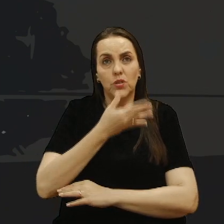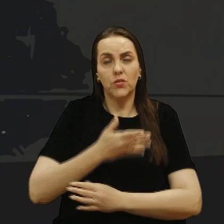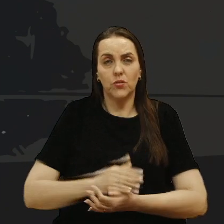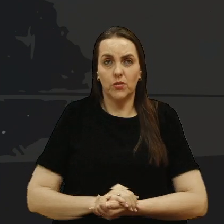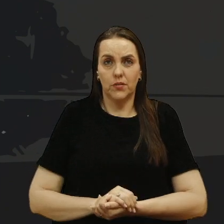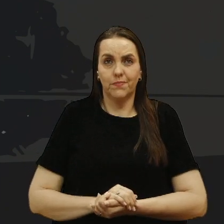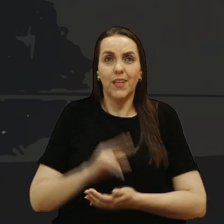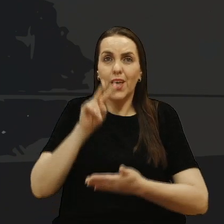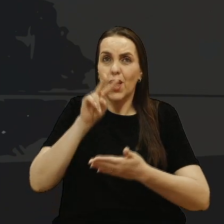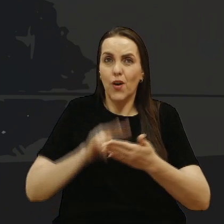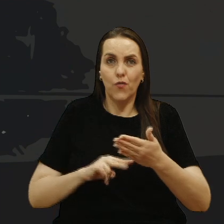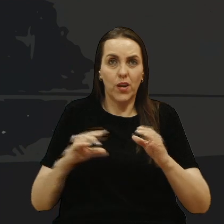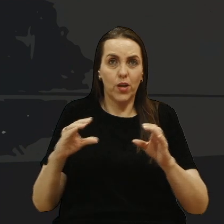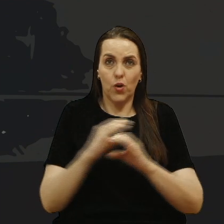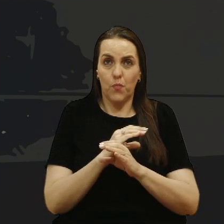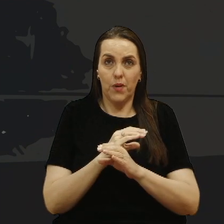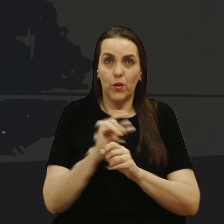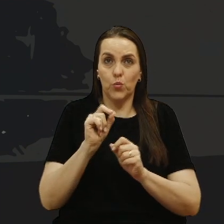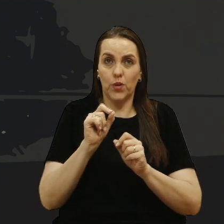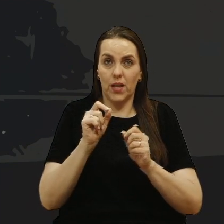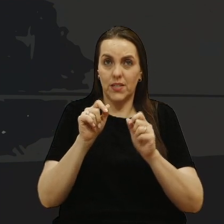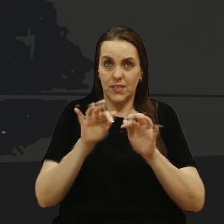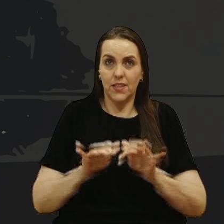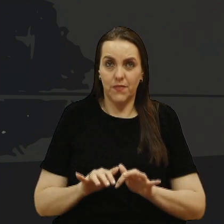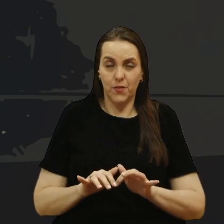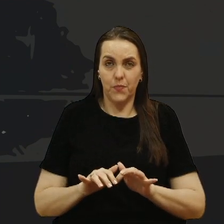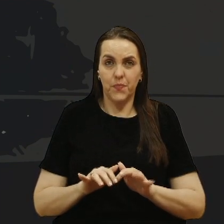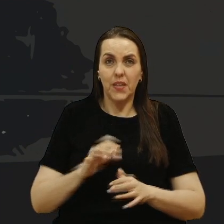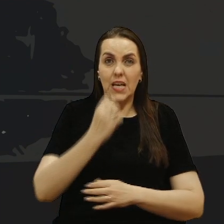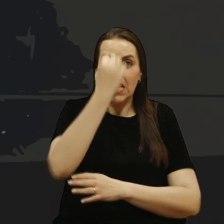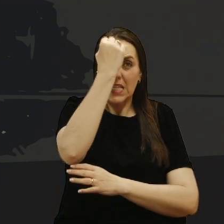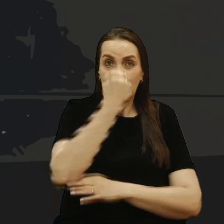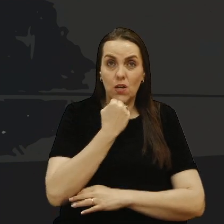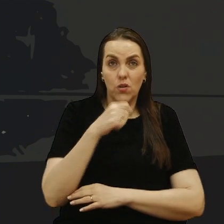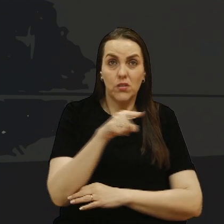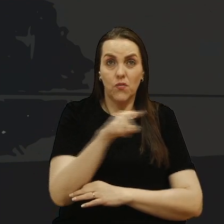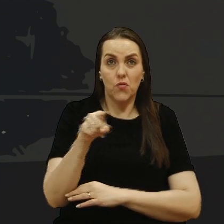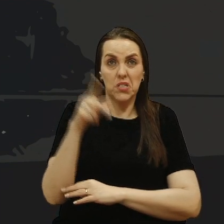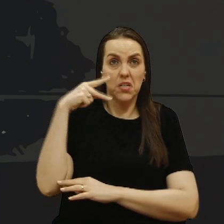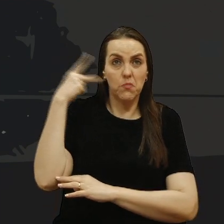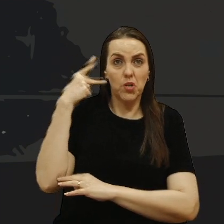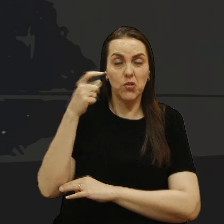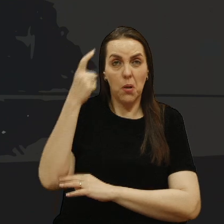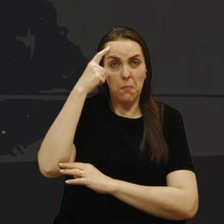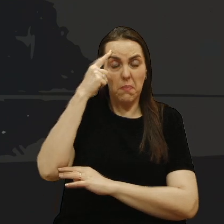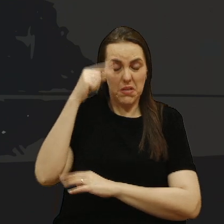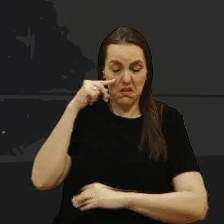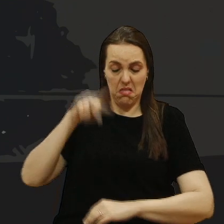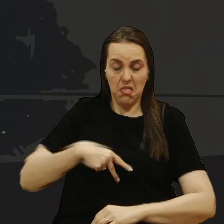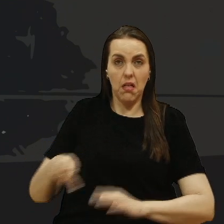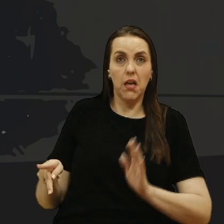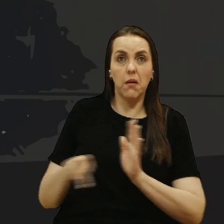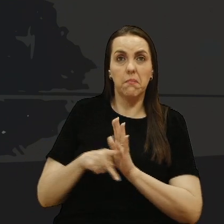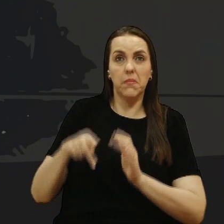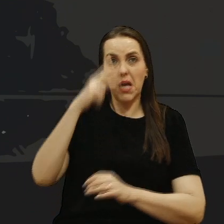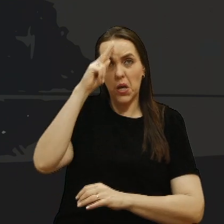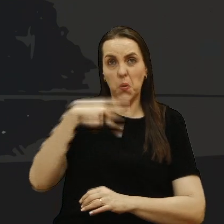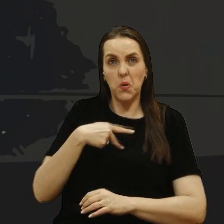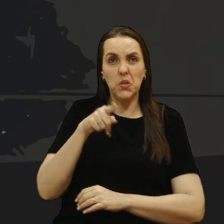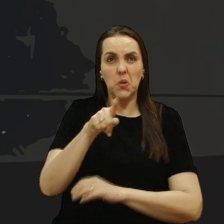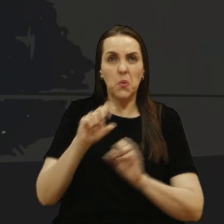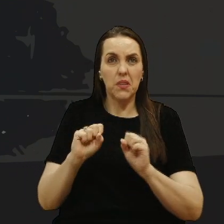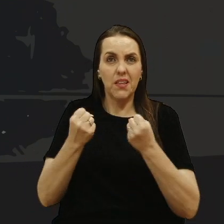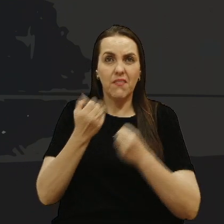Eu vou ler na íntegra aqui o que ela escreveu. Terroristas são vocês, políticos, que só pensam no próprio umbigo. Cara, tu não defende nem